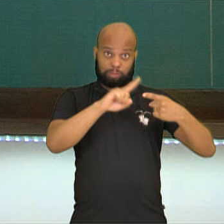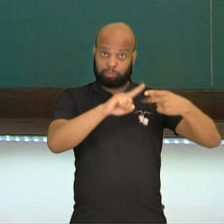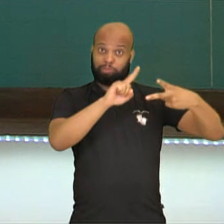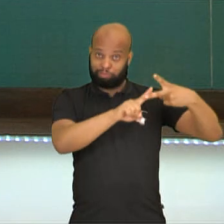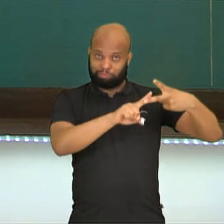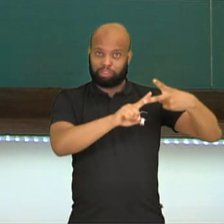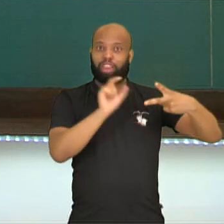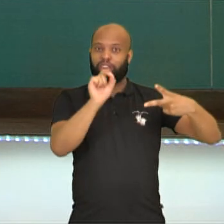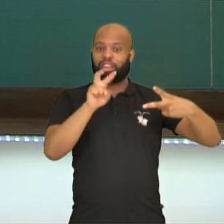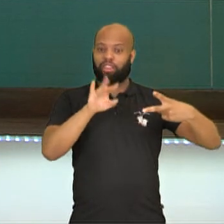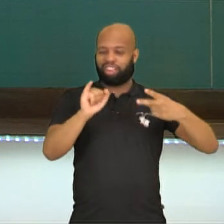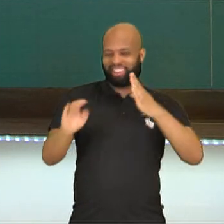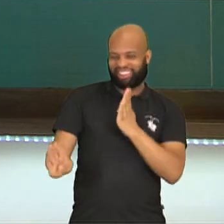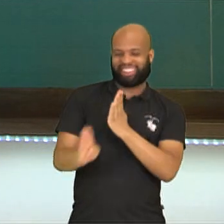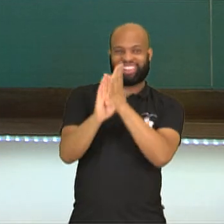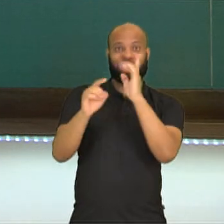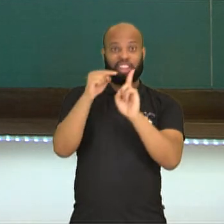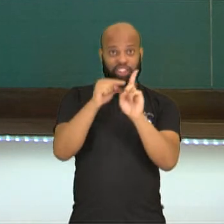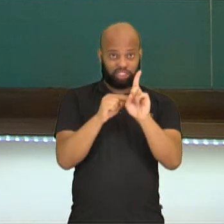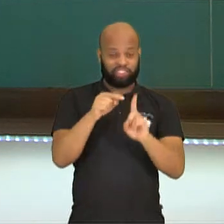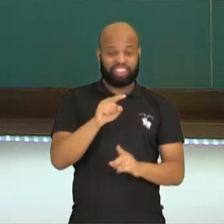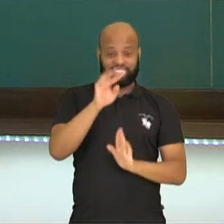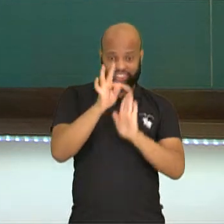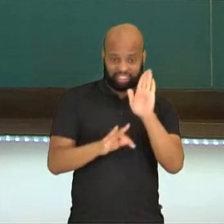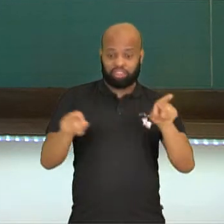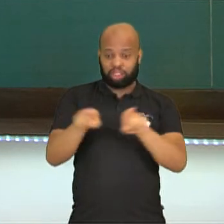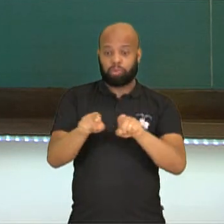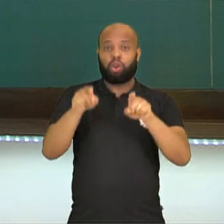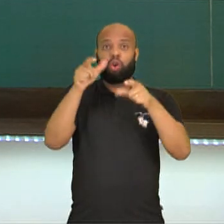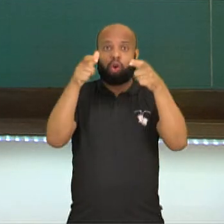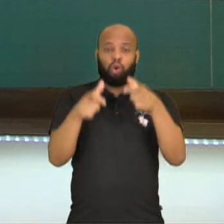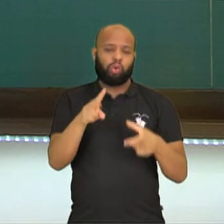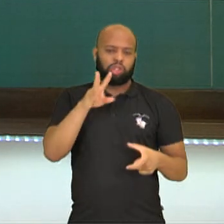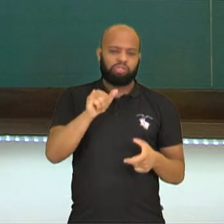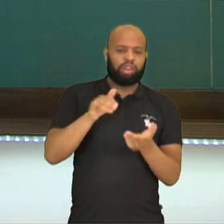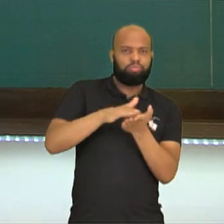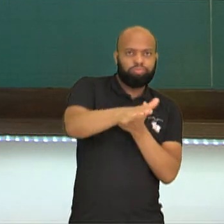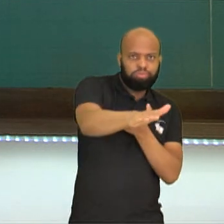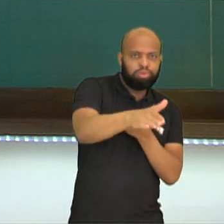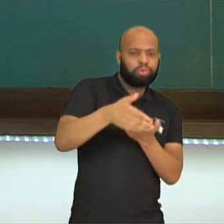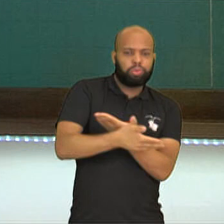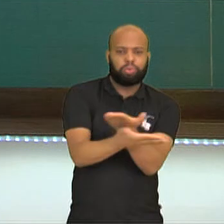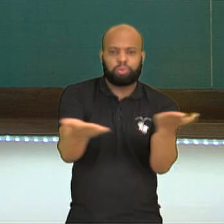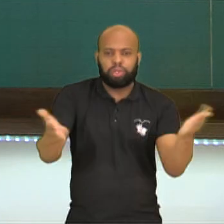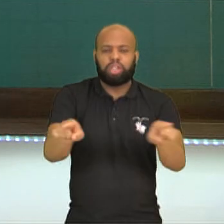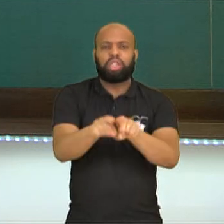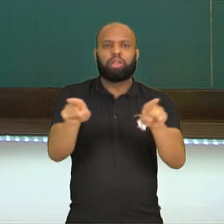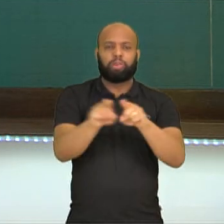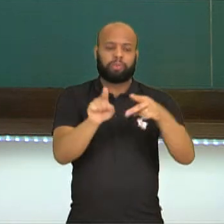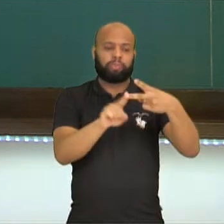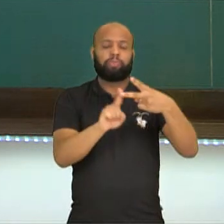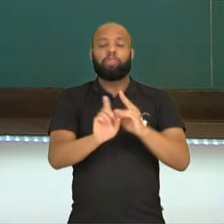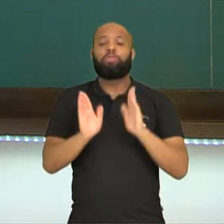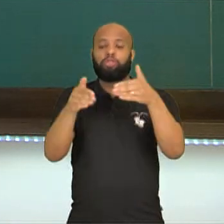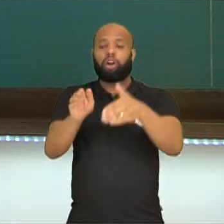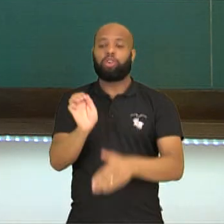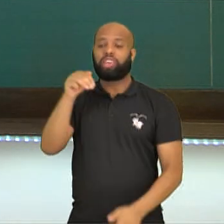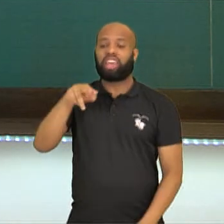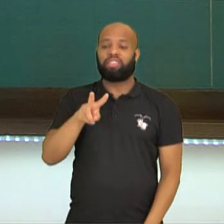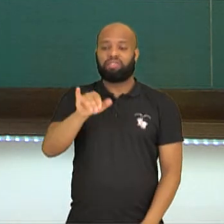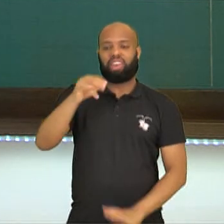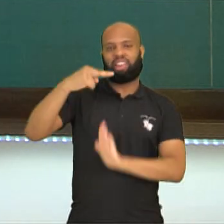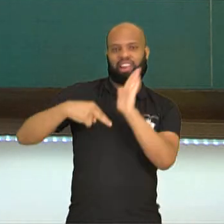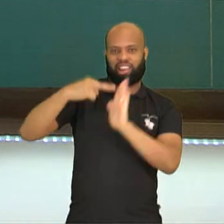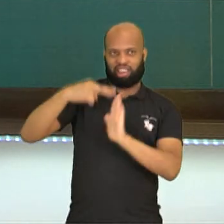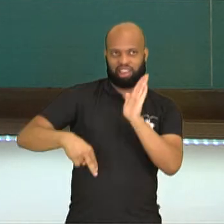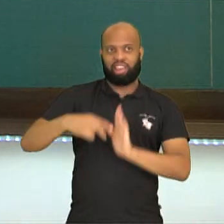dois. Identifique que tipo de texto é e onde circula. Imagine para qual público se destina o texto, né?